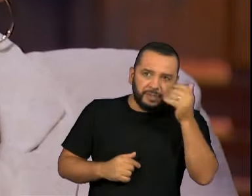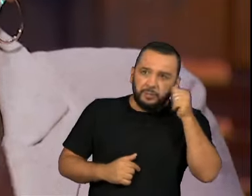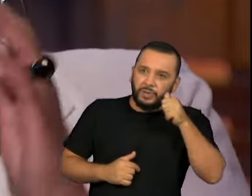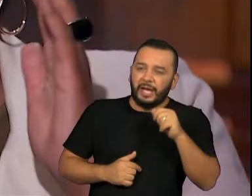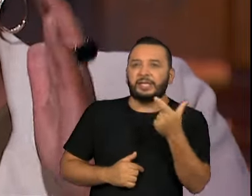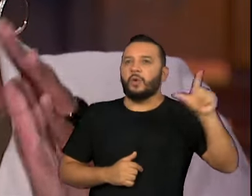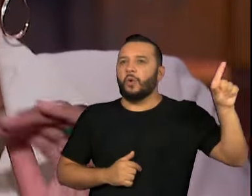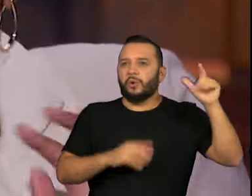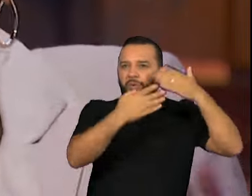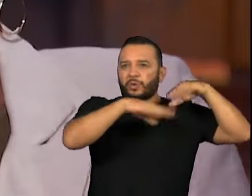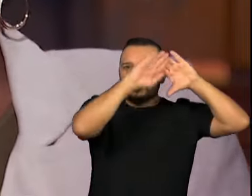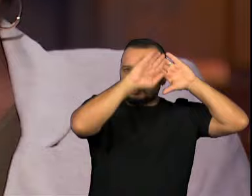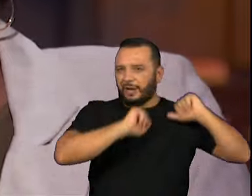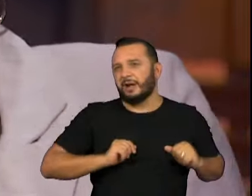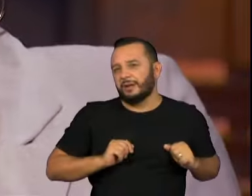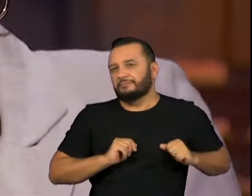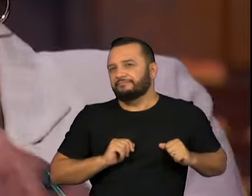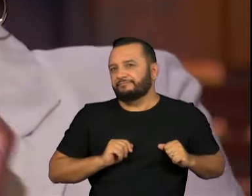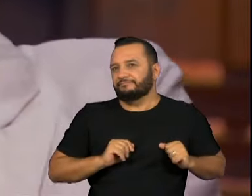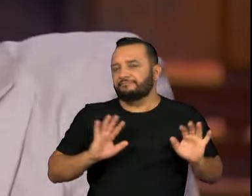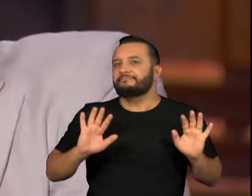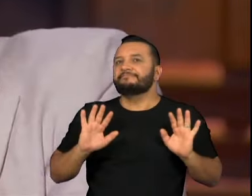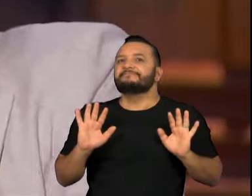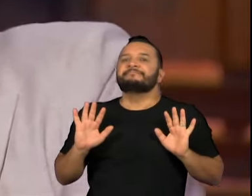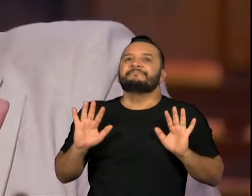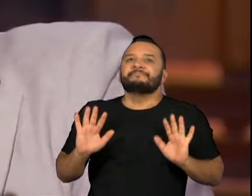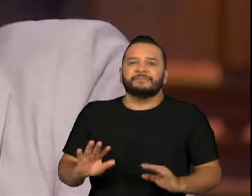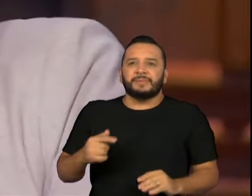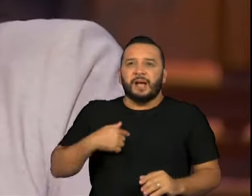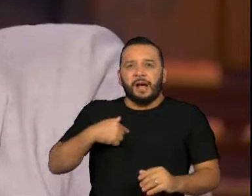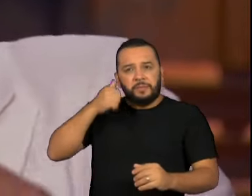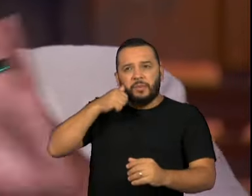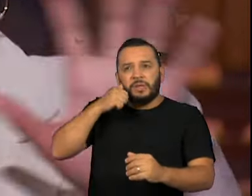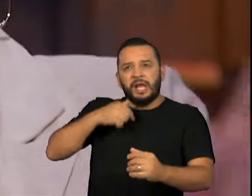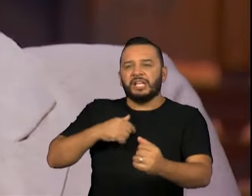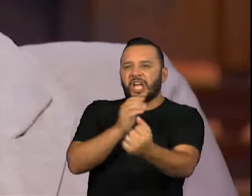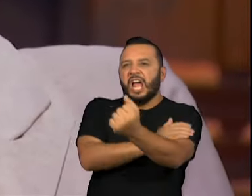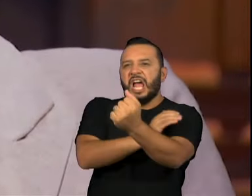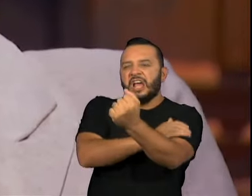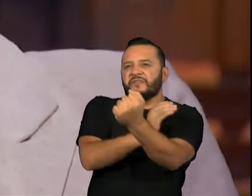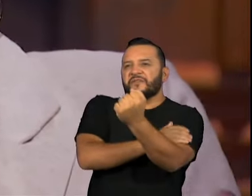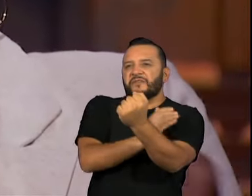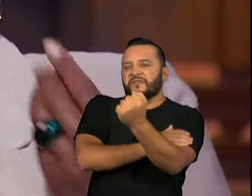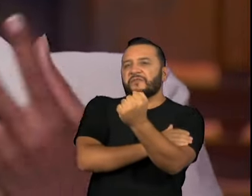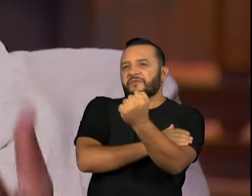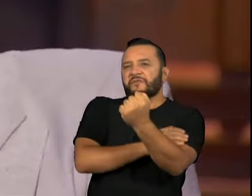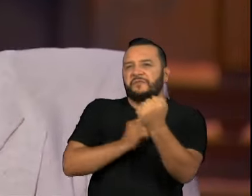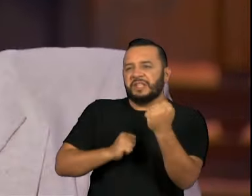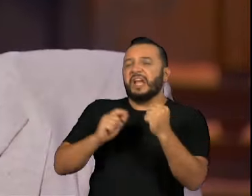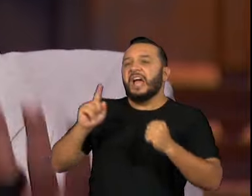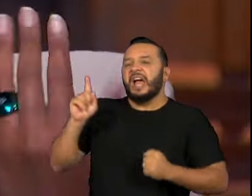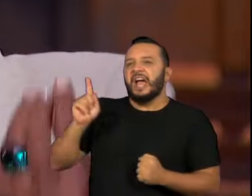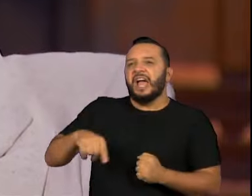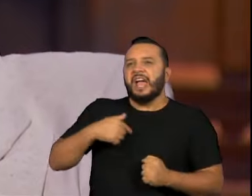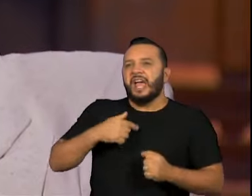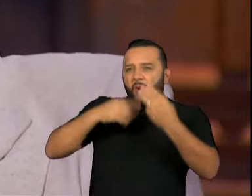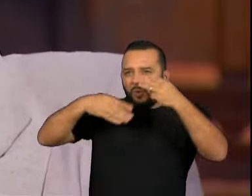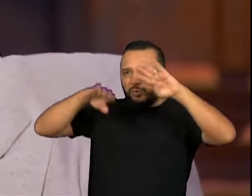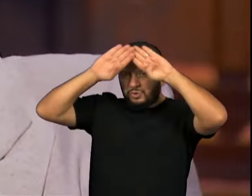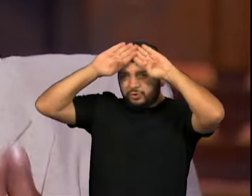diferentes Então essa visão não só é feminista que é mais Iansã guerreira Oxum é da cozinha só que a cozinha um gás de